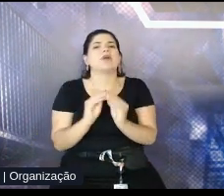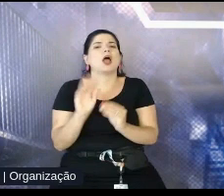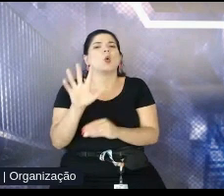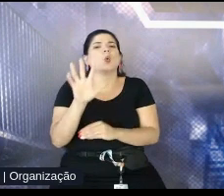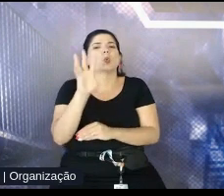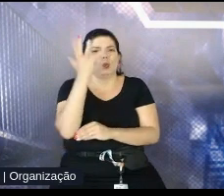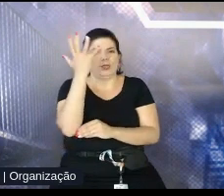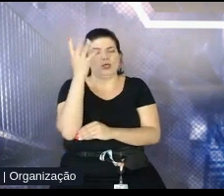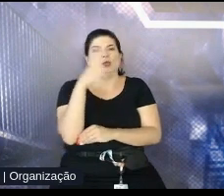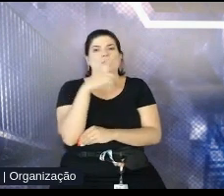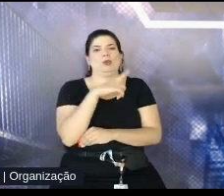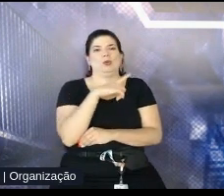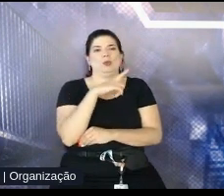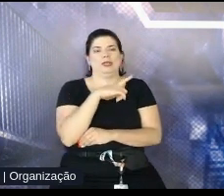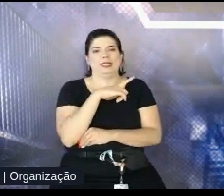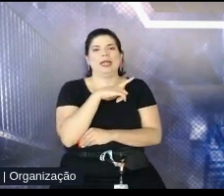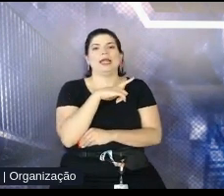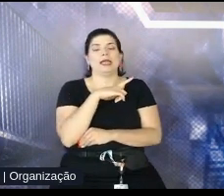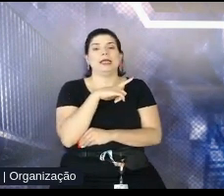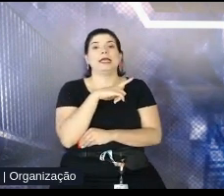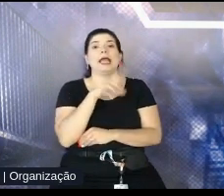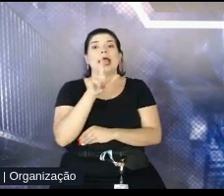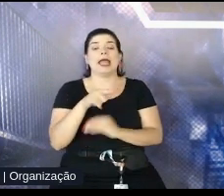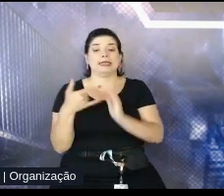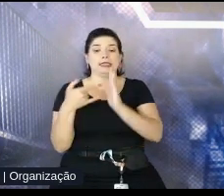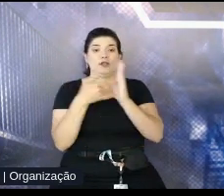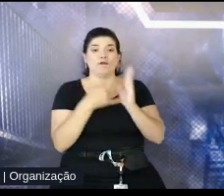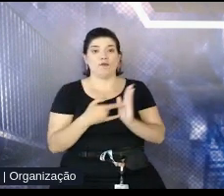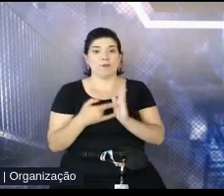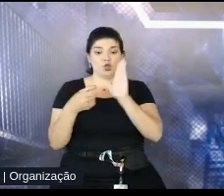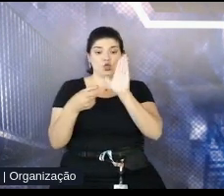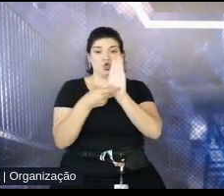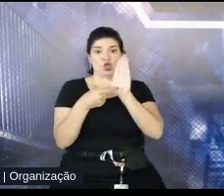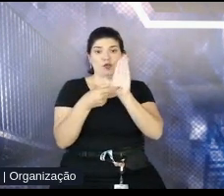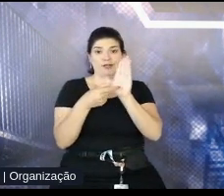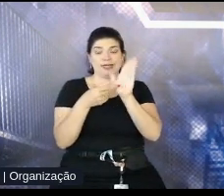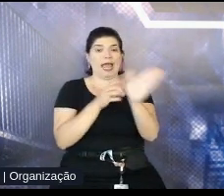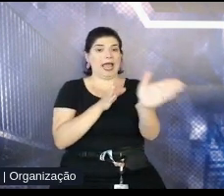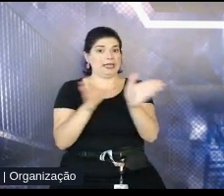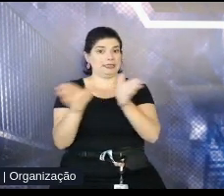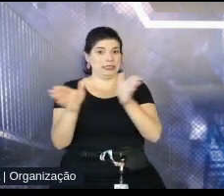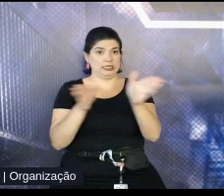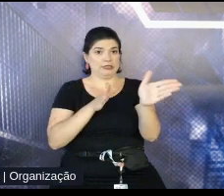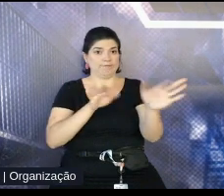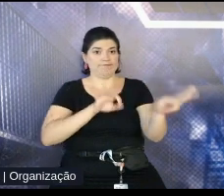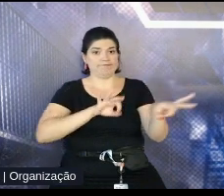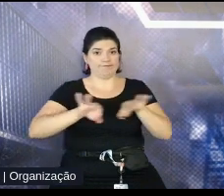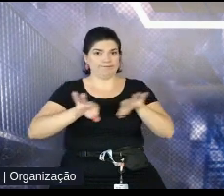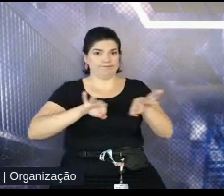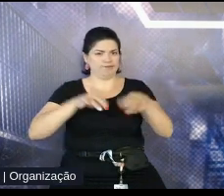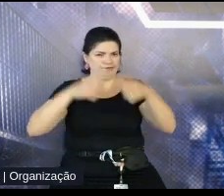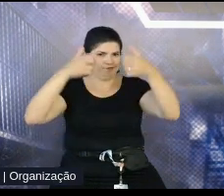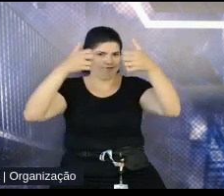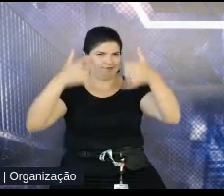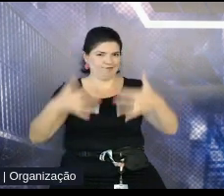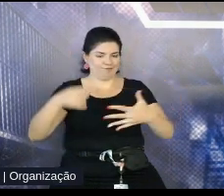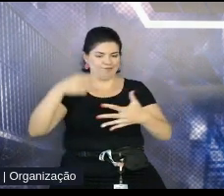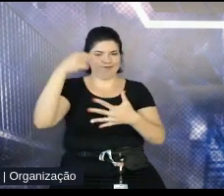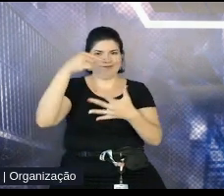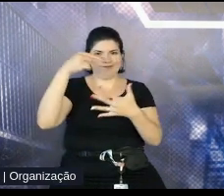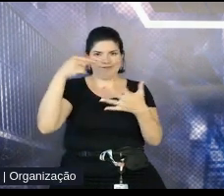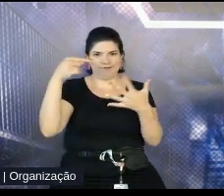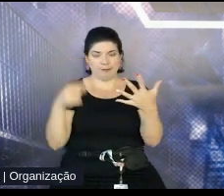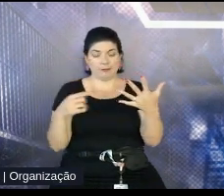inteligência computacional no desenvolvimento de softwares acessíveis, né? E aí trazer alguns pontos aqui da